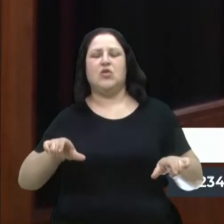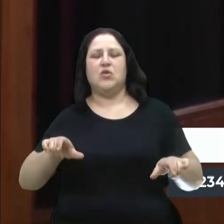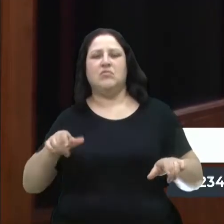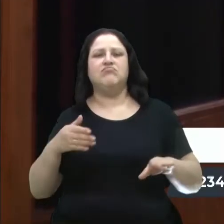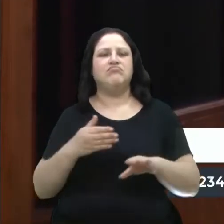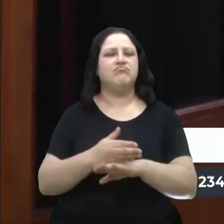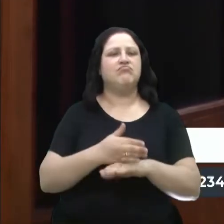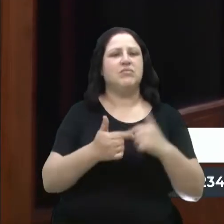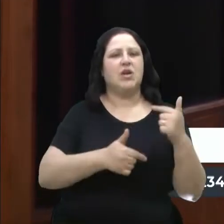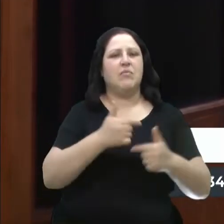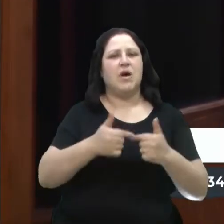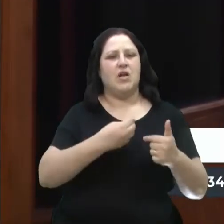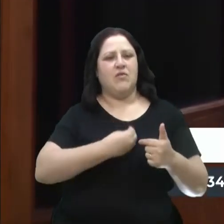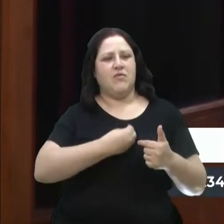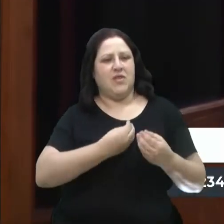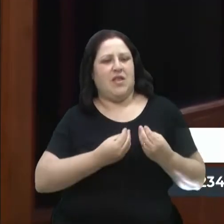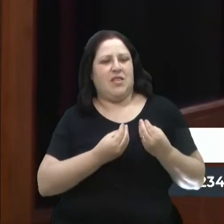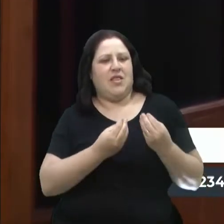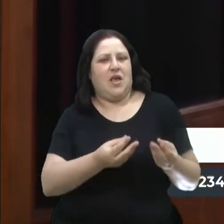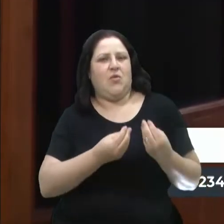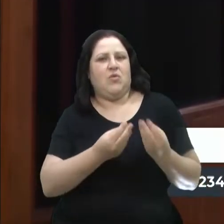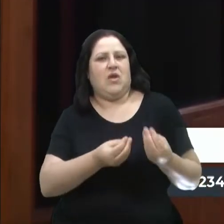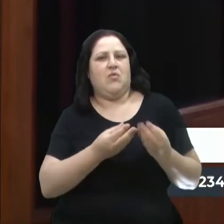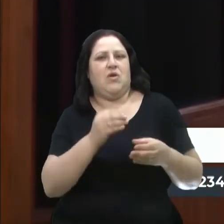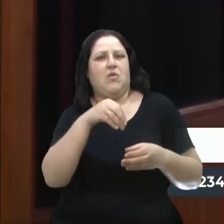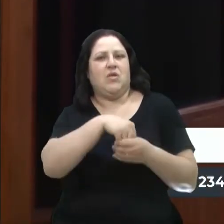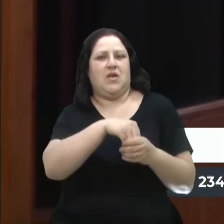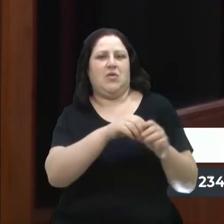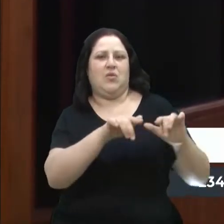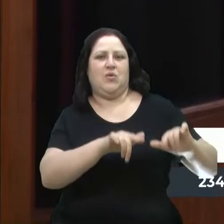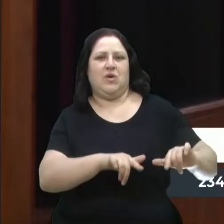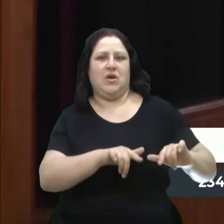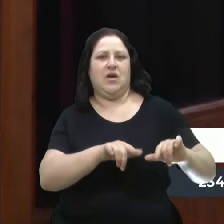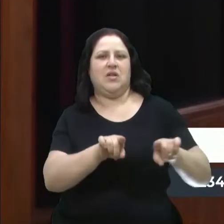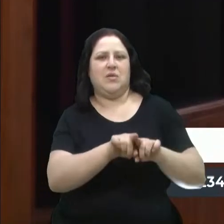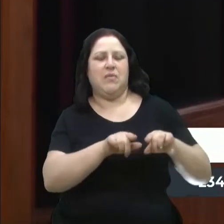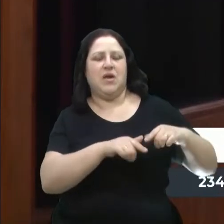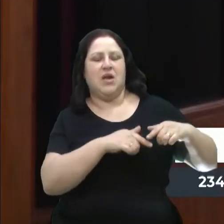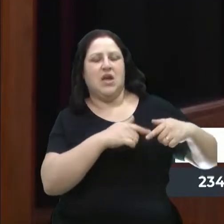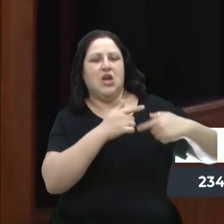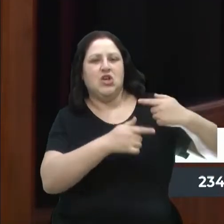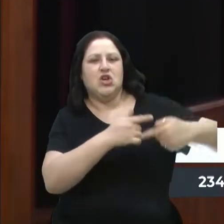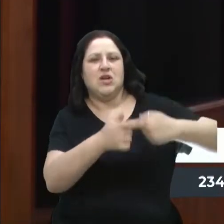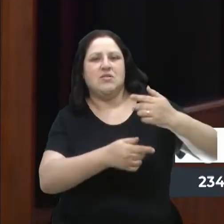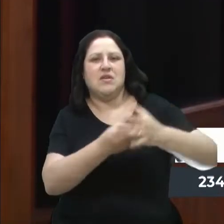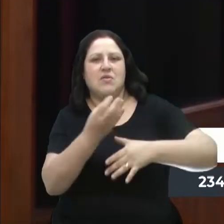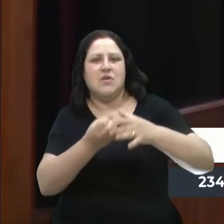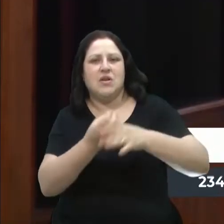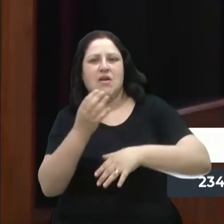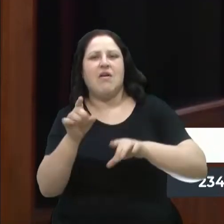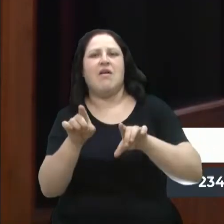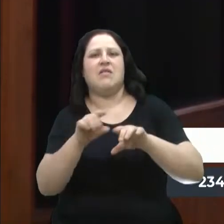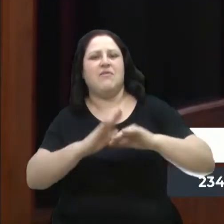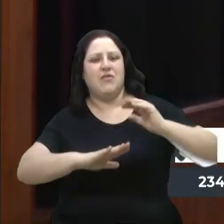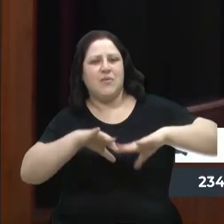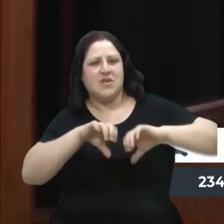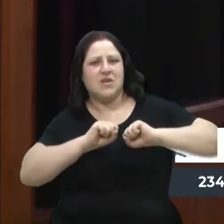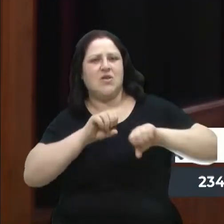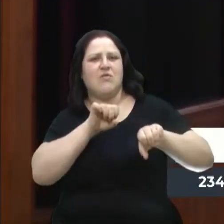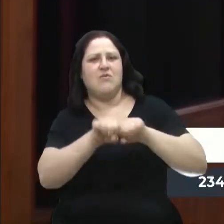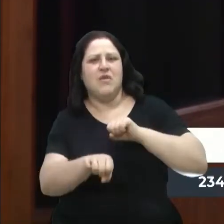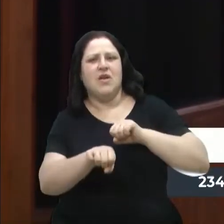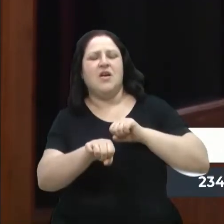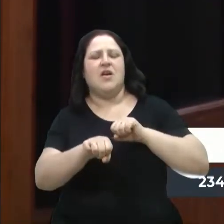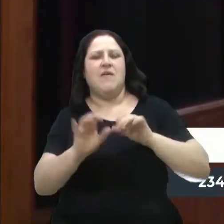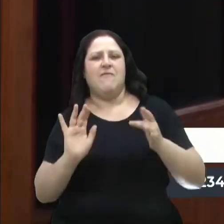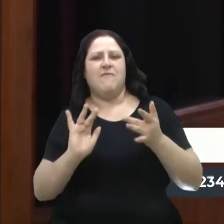pouco de si nesse espaço sobre as gerações formadas sobre os vínculos construídos sobre as trajetórias alteradas